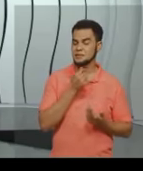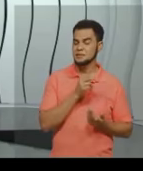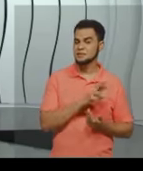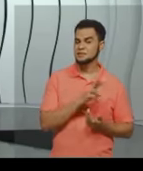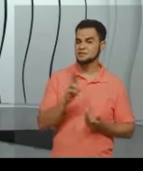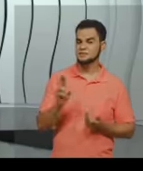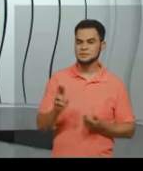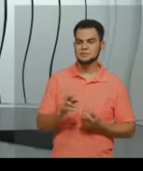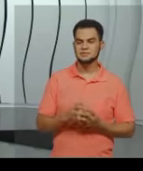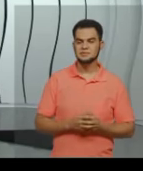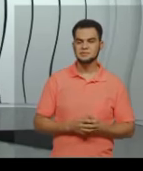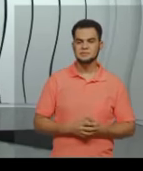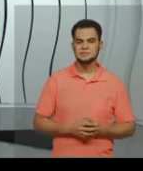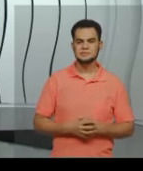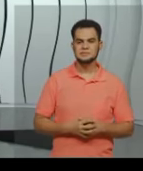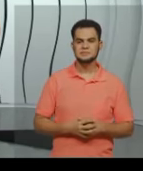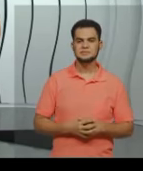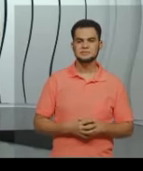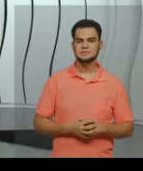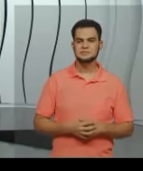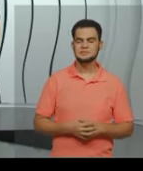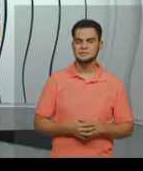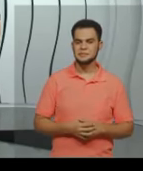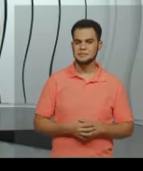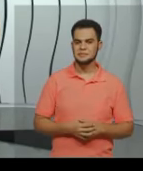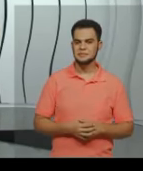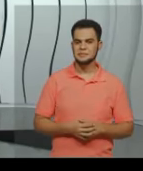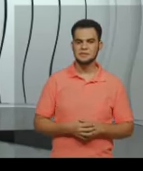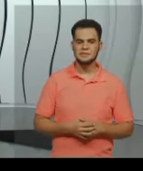é balançar a cabeça